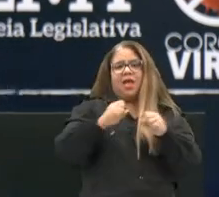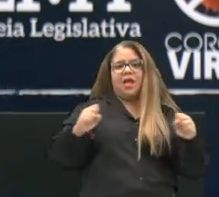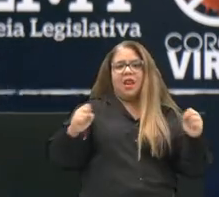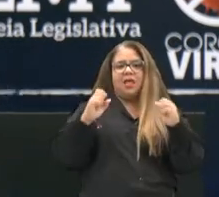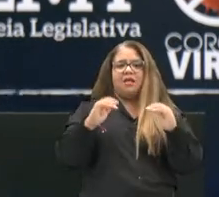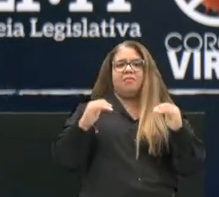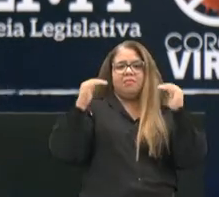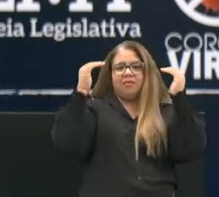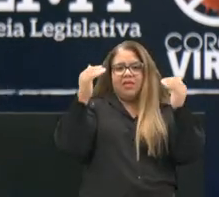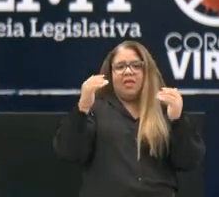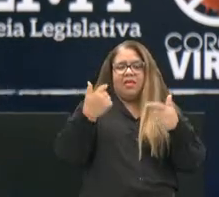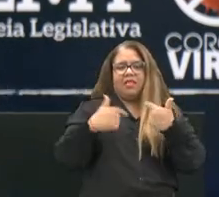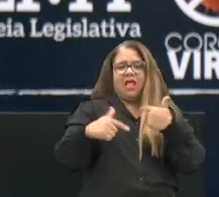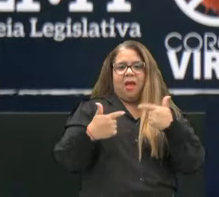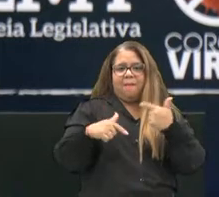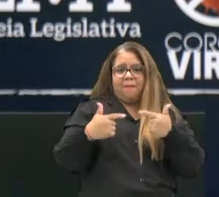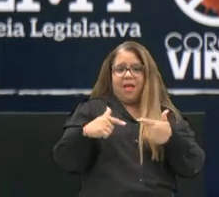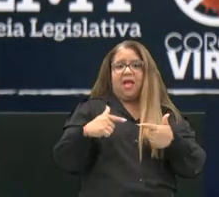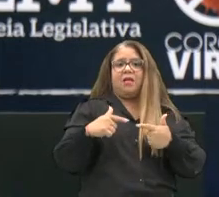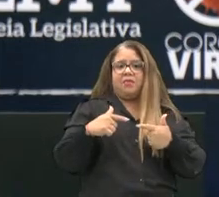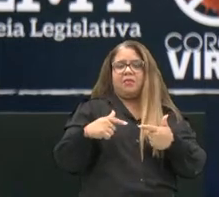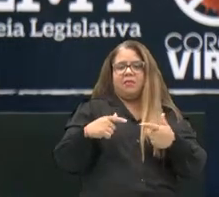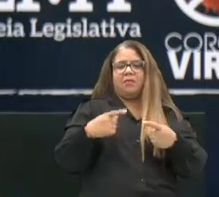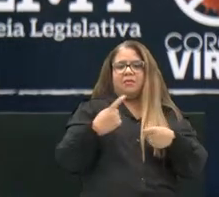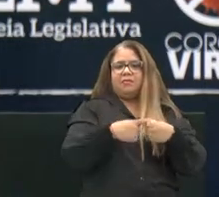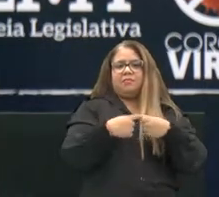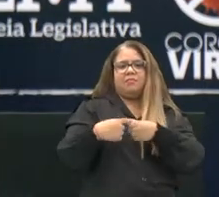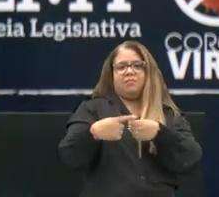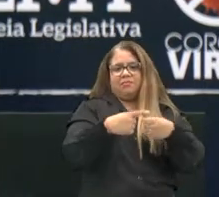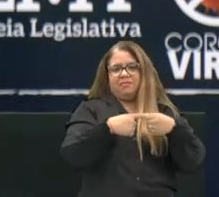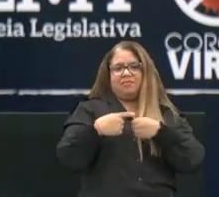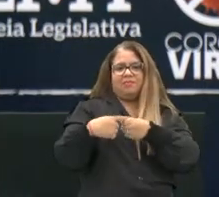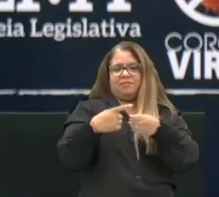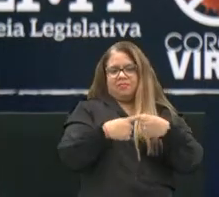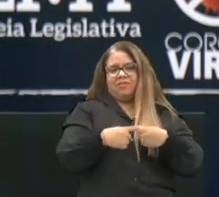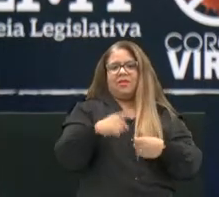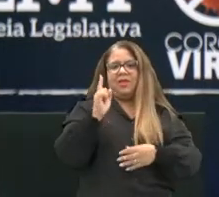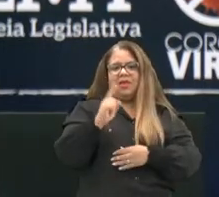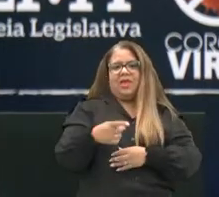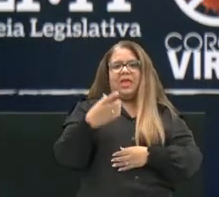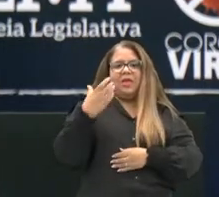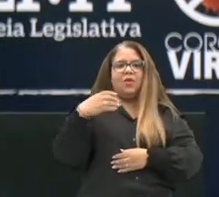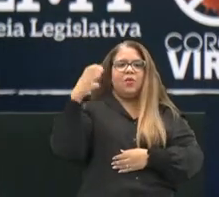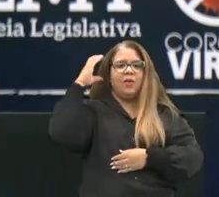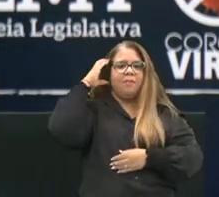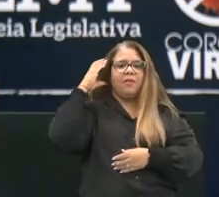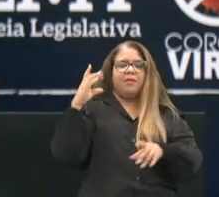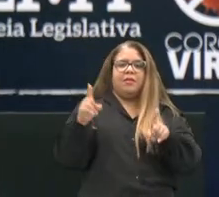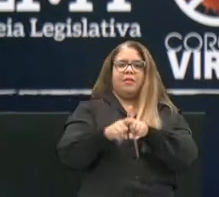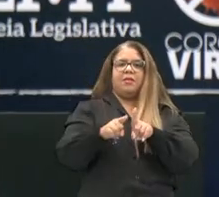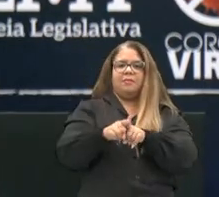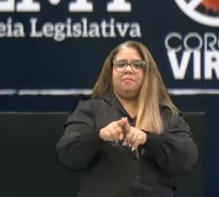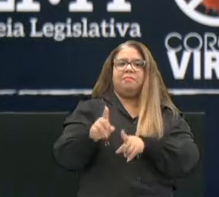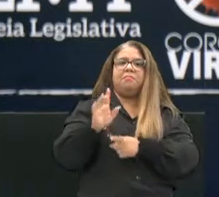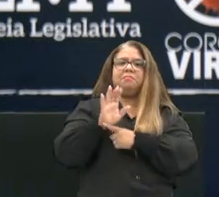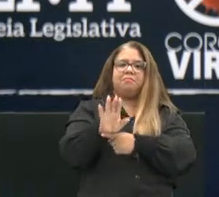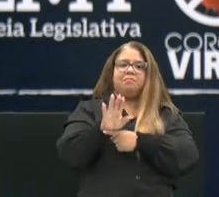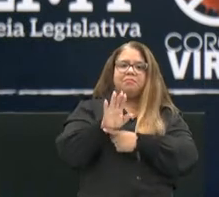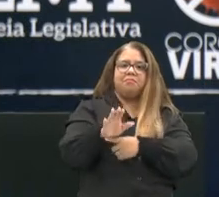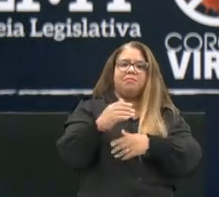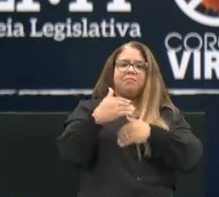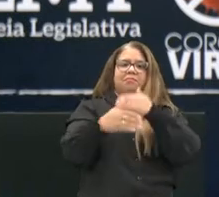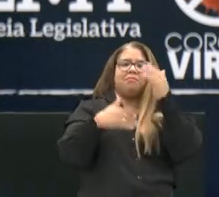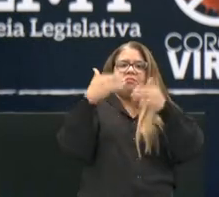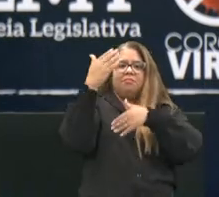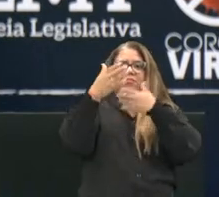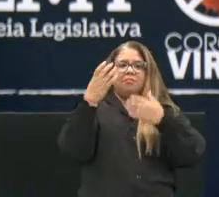elevadíssimos serviços prestados à nossa cidade, à nossa tricentenária Cuiabá, e que tanto contribuíram para que Cuiabá